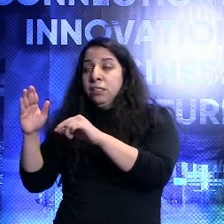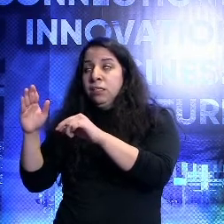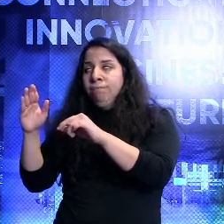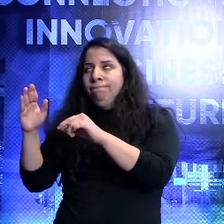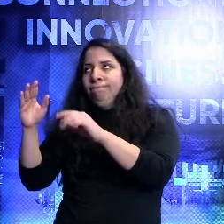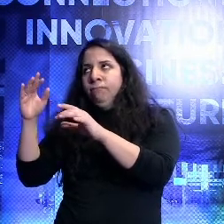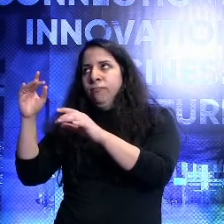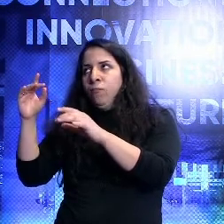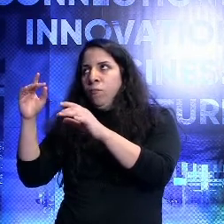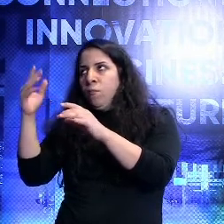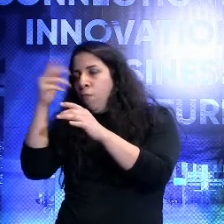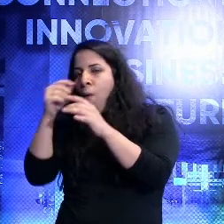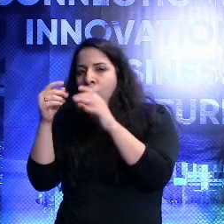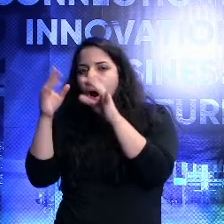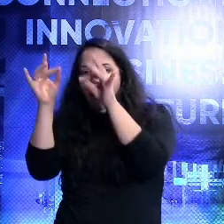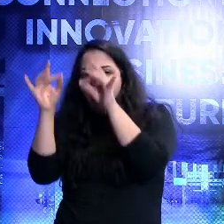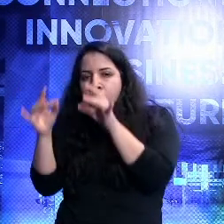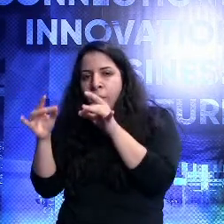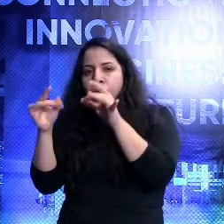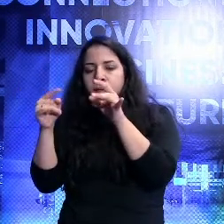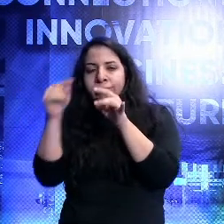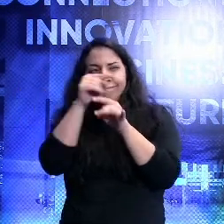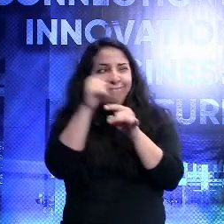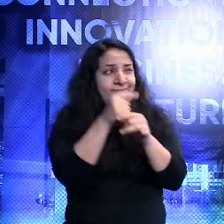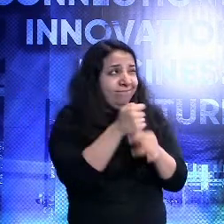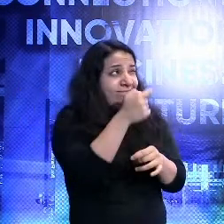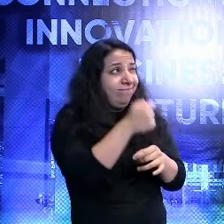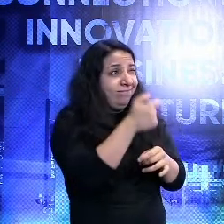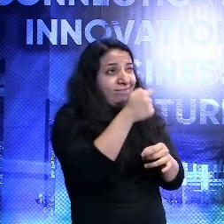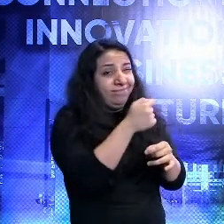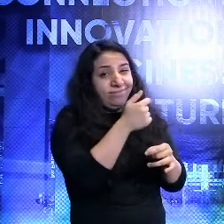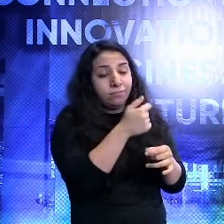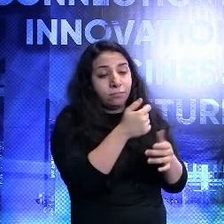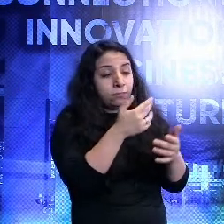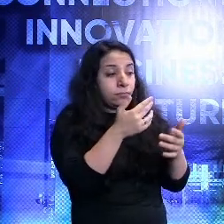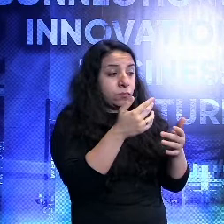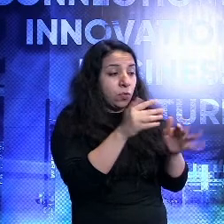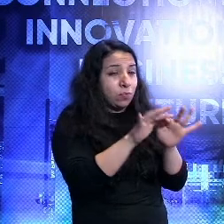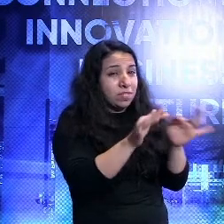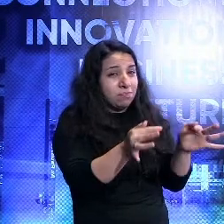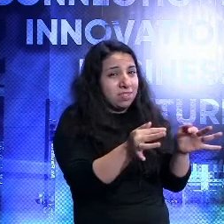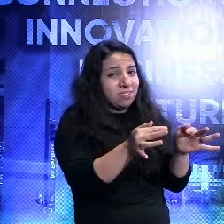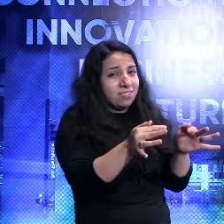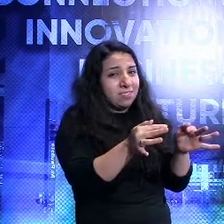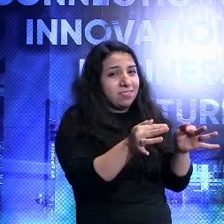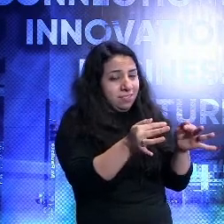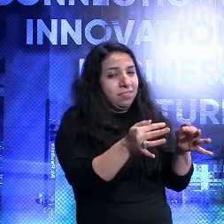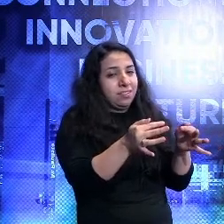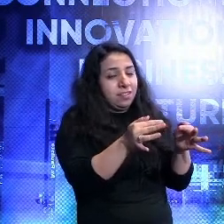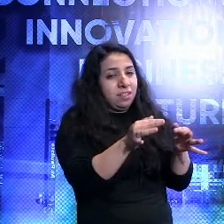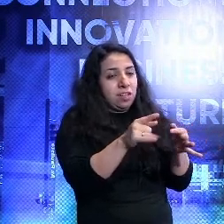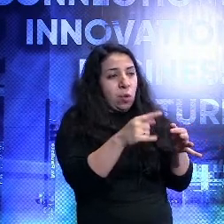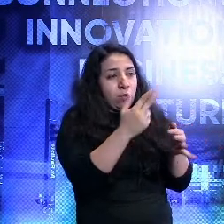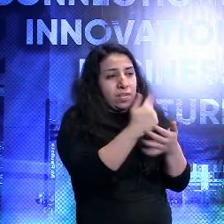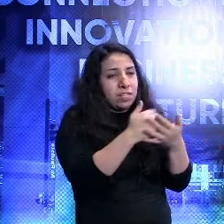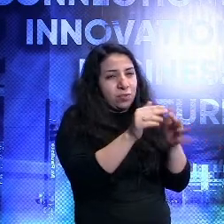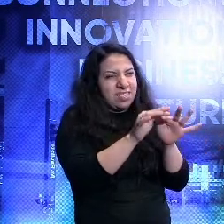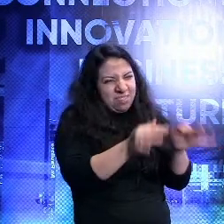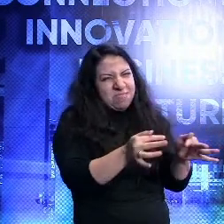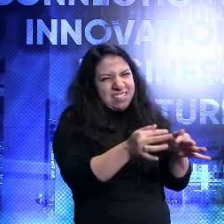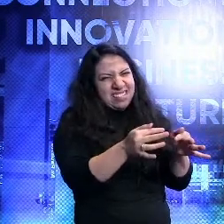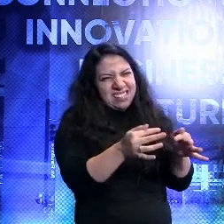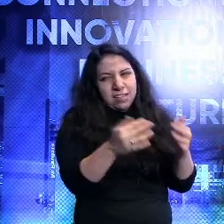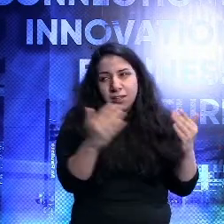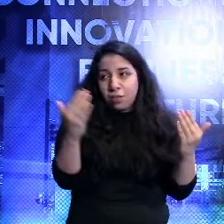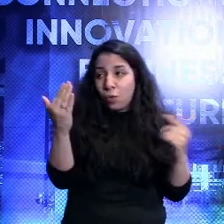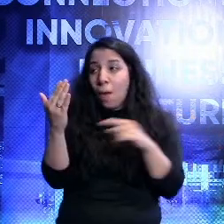ou os meus pontos de ancoragem estão na zona do empirismo, eu vou ter um desenho menos preciso. Então, se eu só tenho